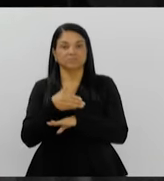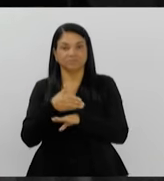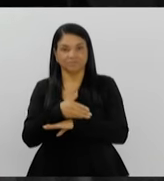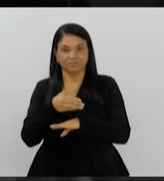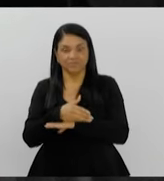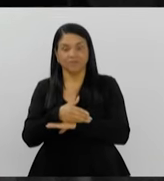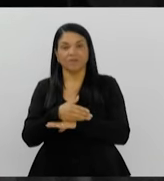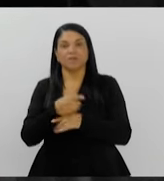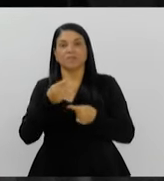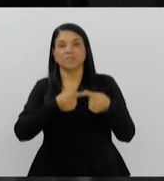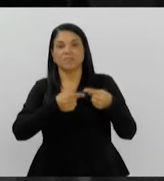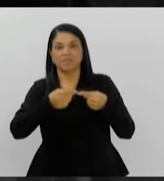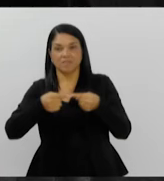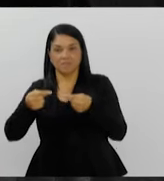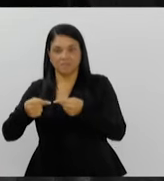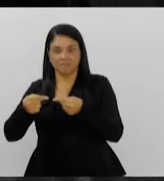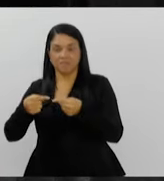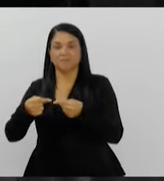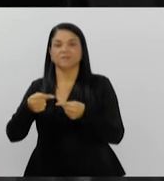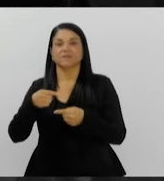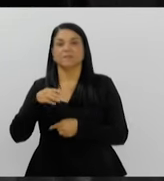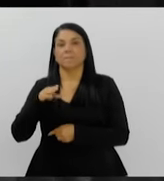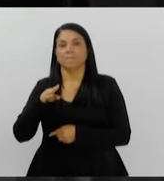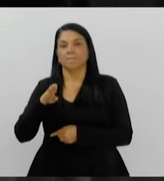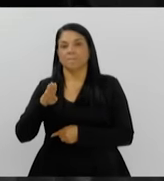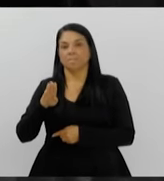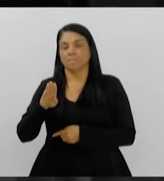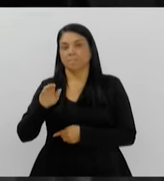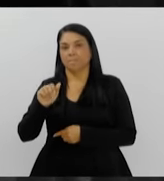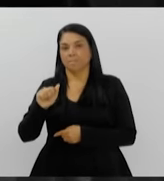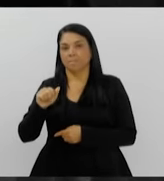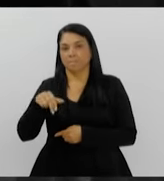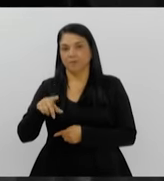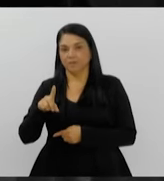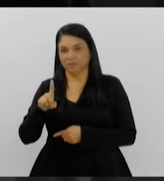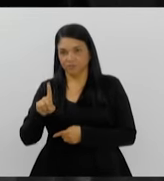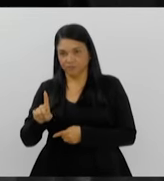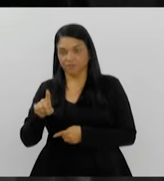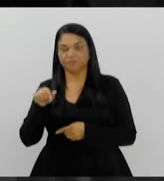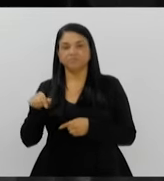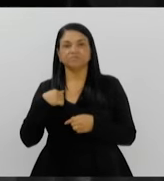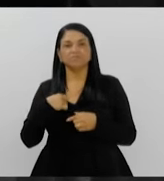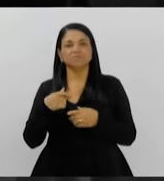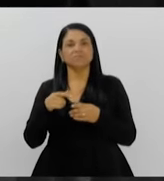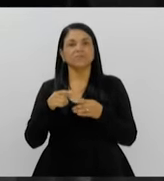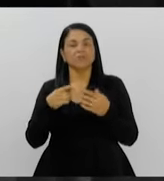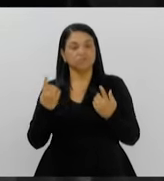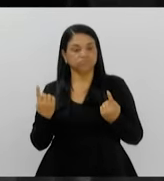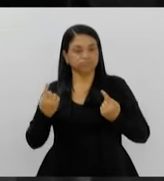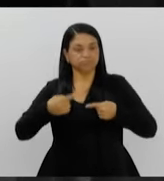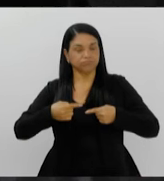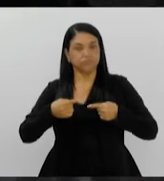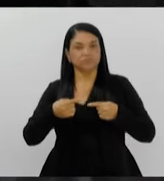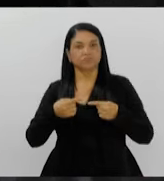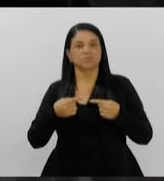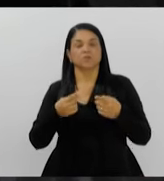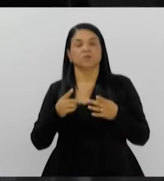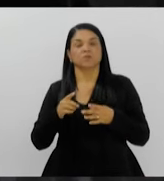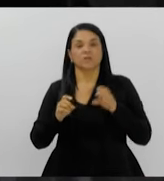confrontei os candidatos da esquerda Eu Tenho recebido nas minhas redes sociais ameaça